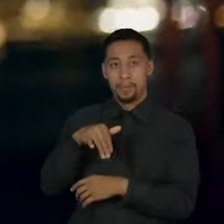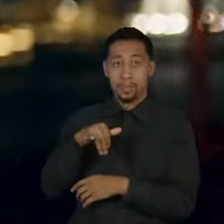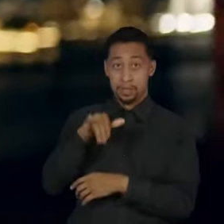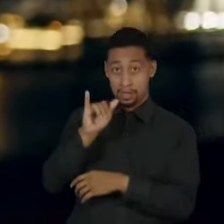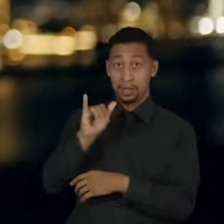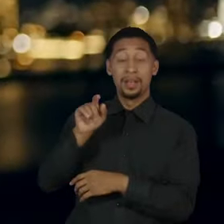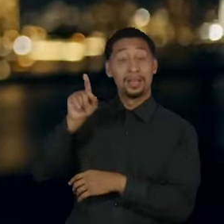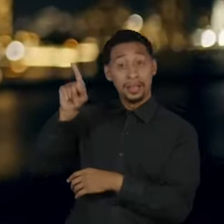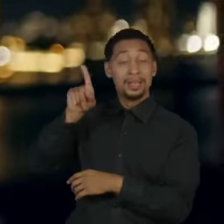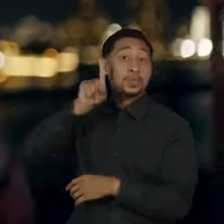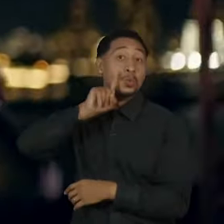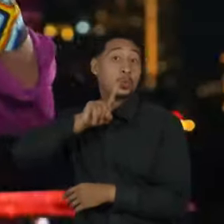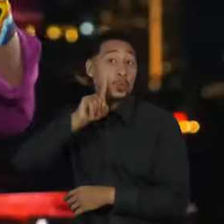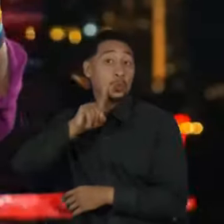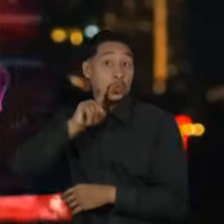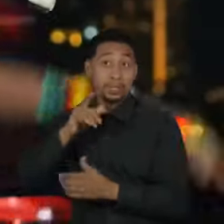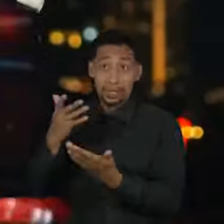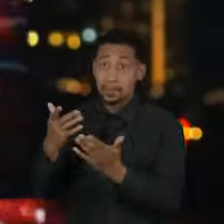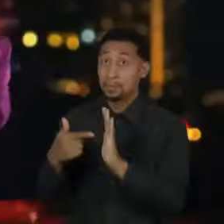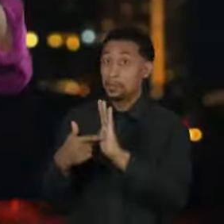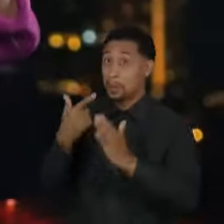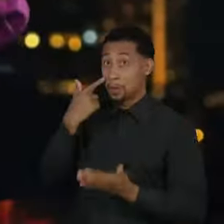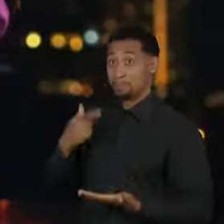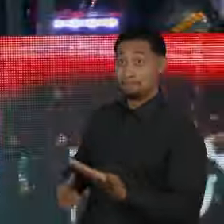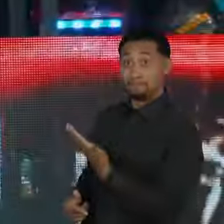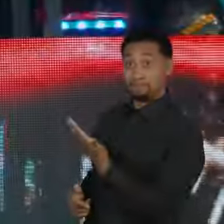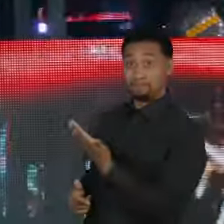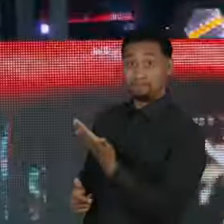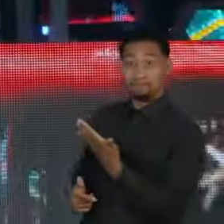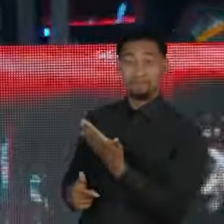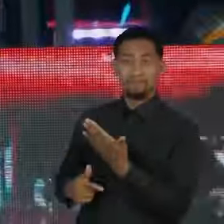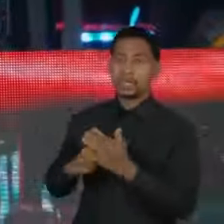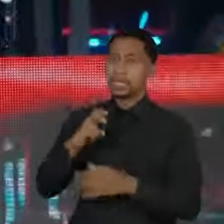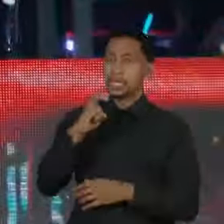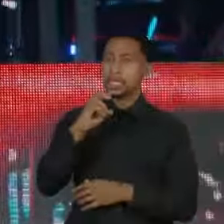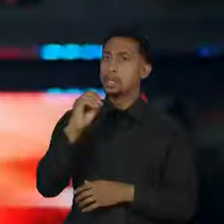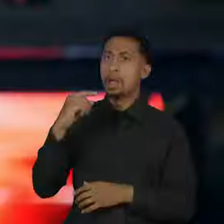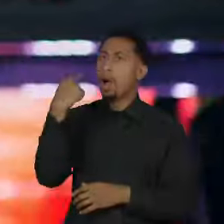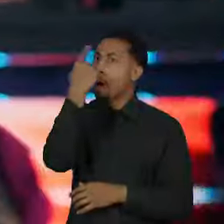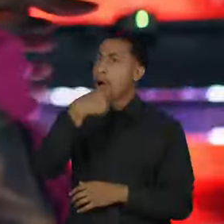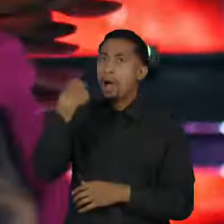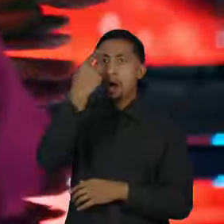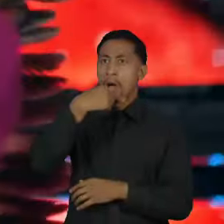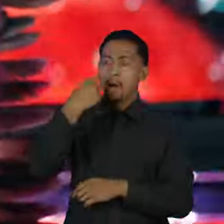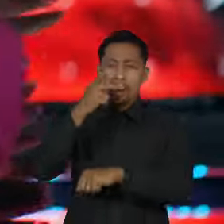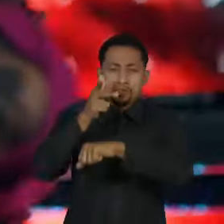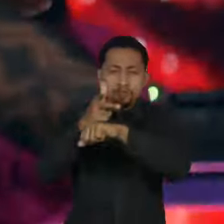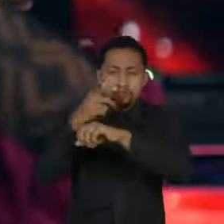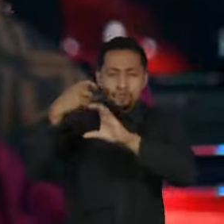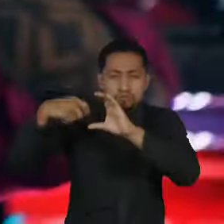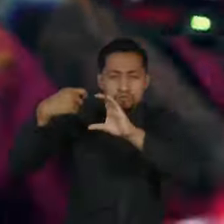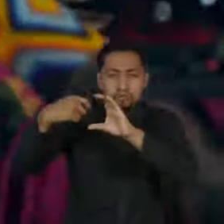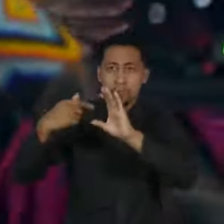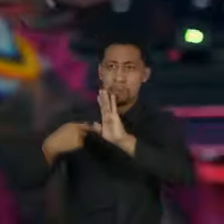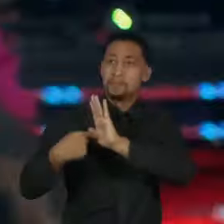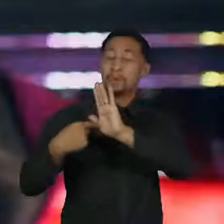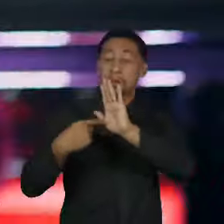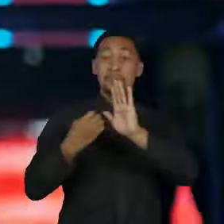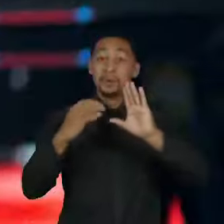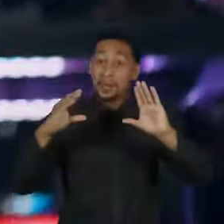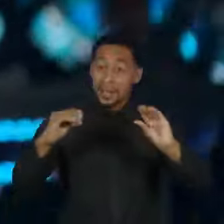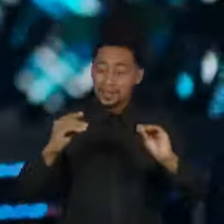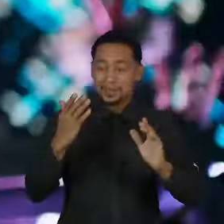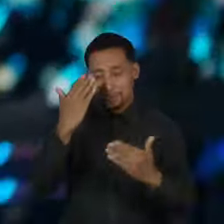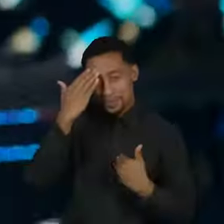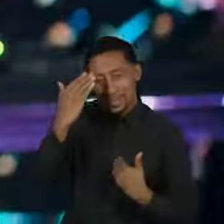Futuro é Ancestral e é fruto de mais de 500 horas de gravações. Muito obrigada pela companhia, uma ótima noite a todos e até